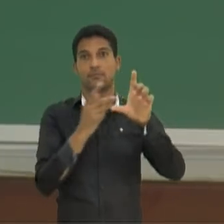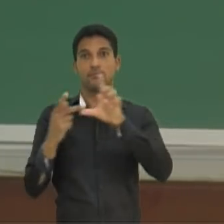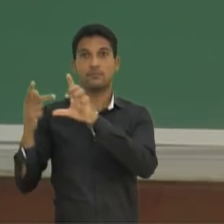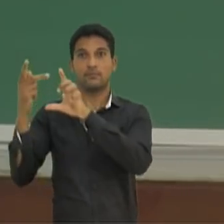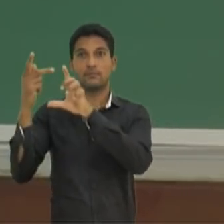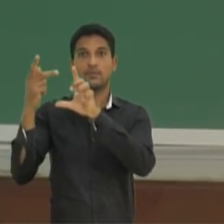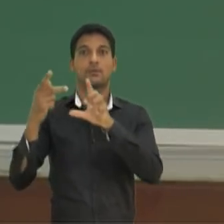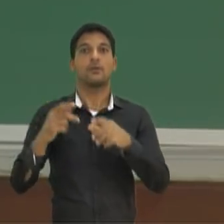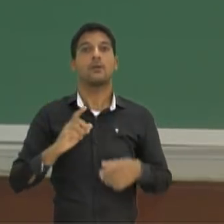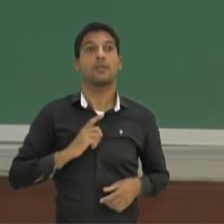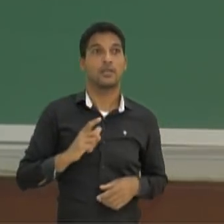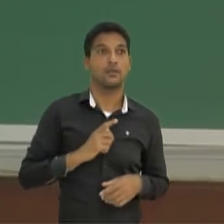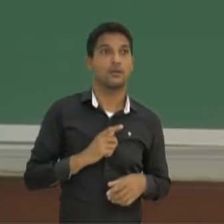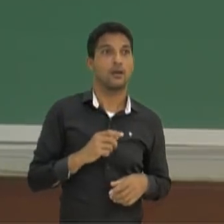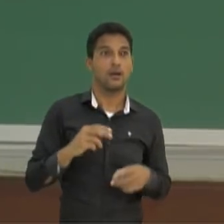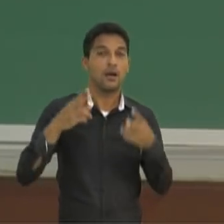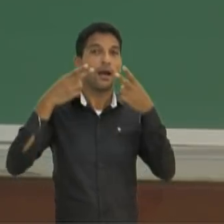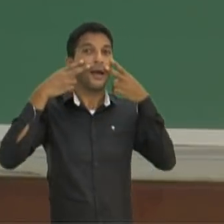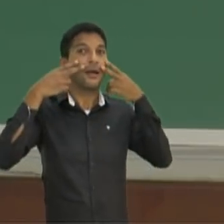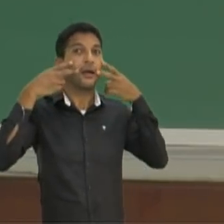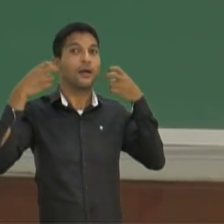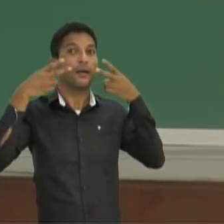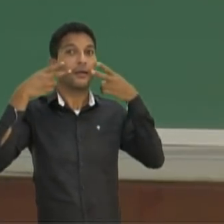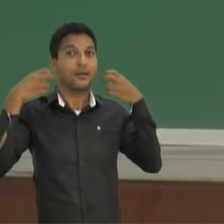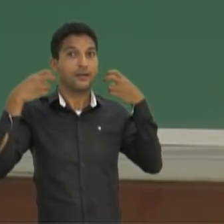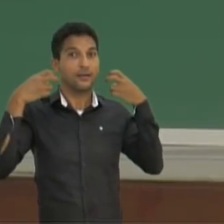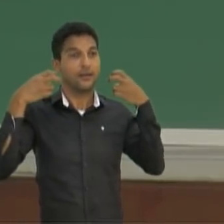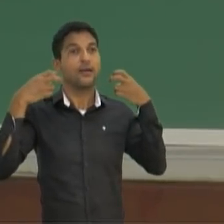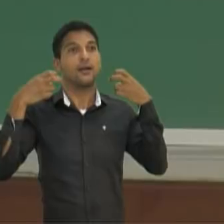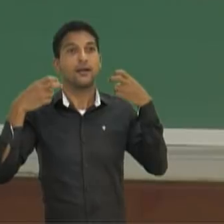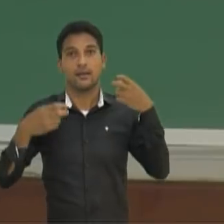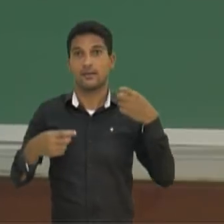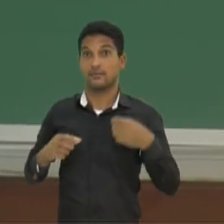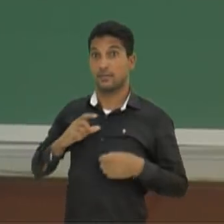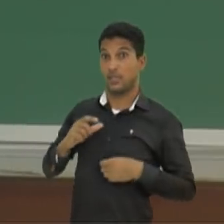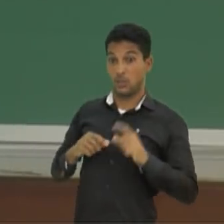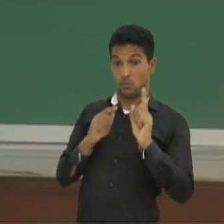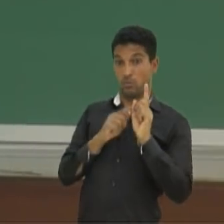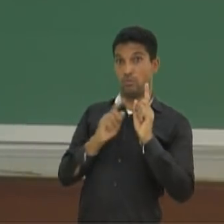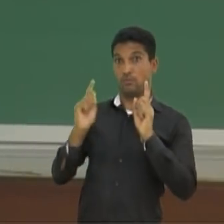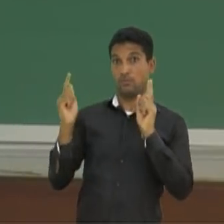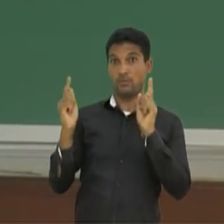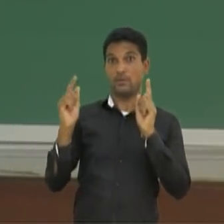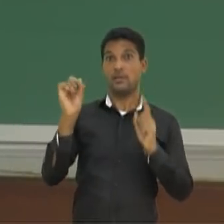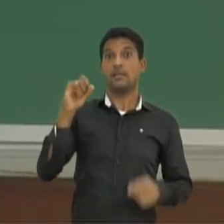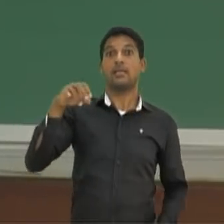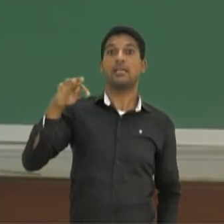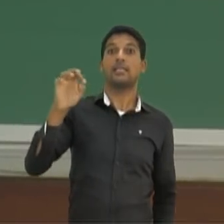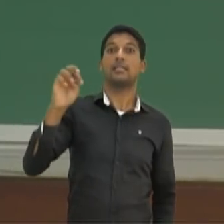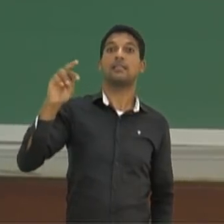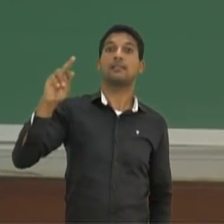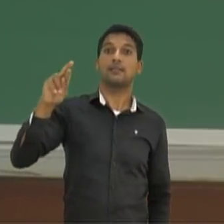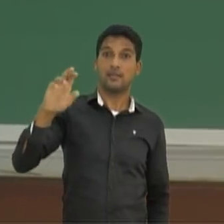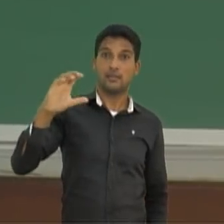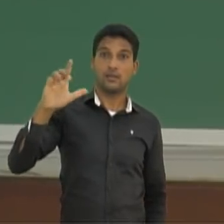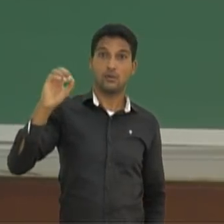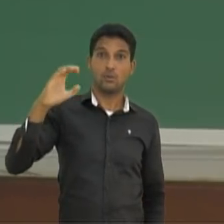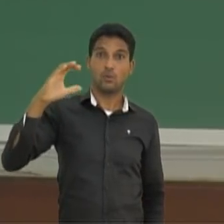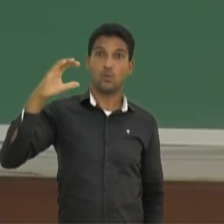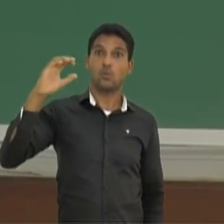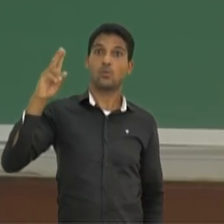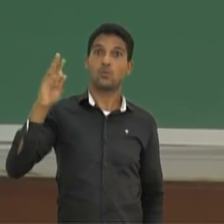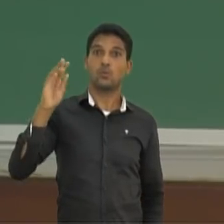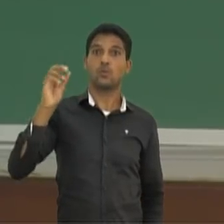personagem dialogando com o Garfield, né? Então, temos ali 2 interlocutores, estão num diálogo, numa conversação,